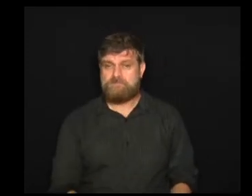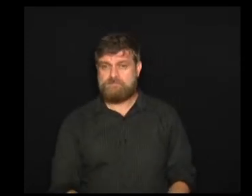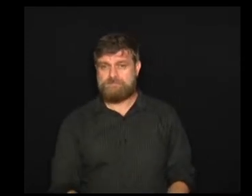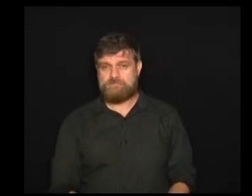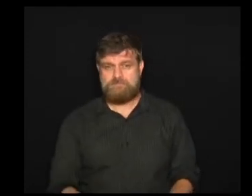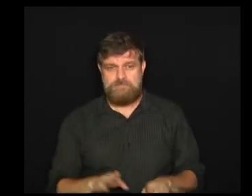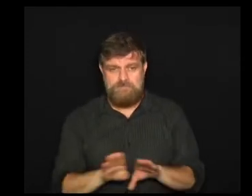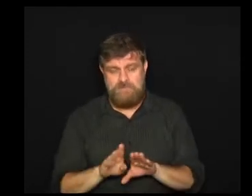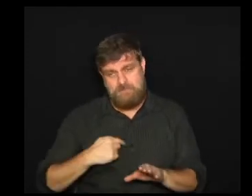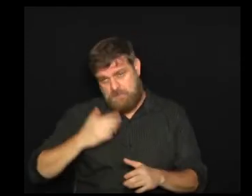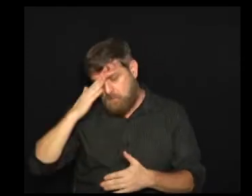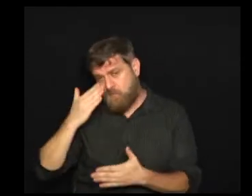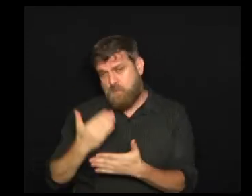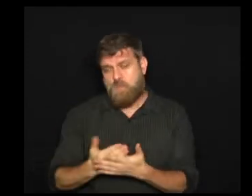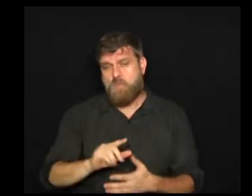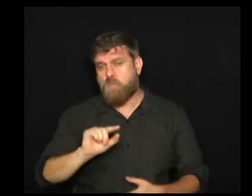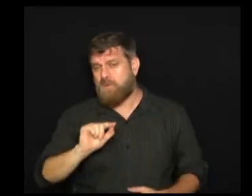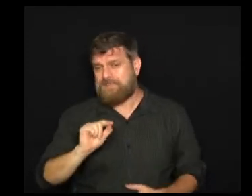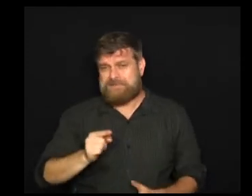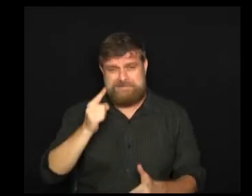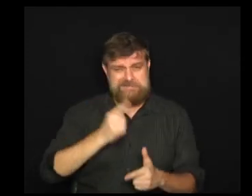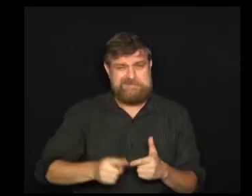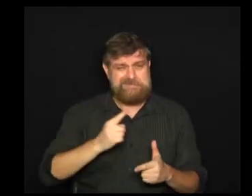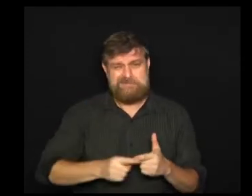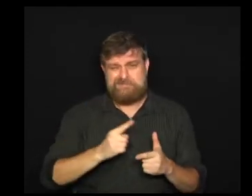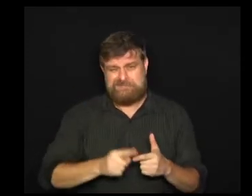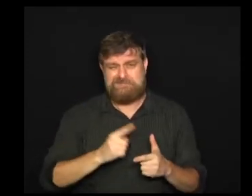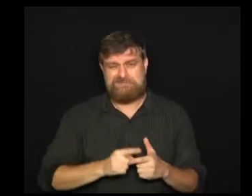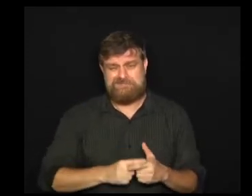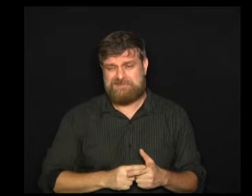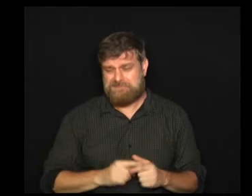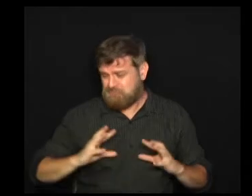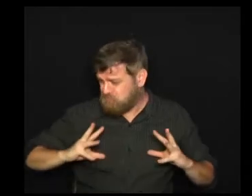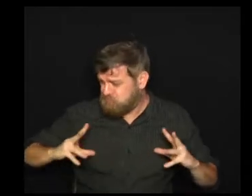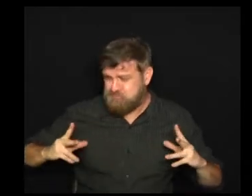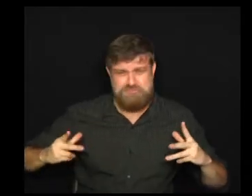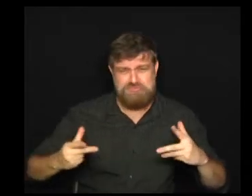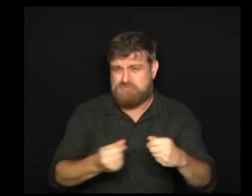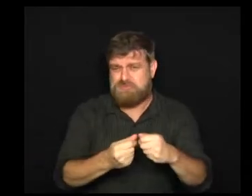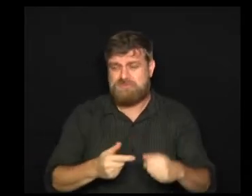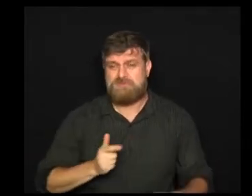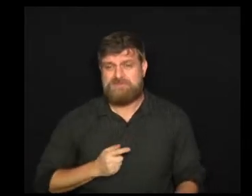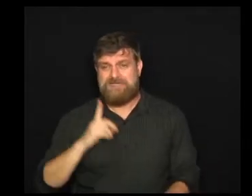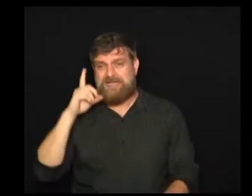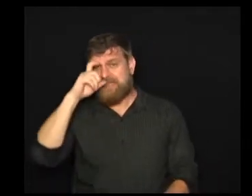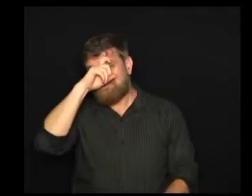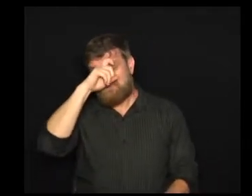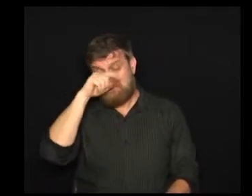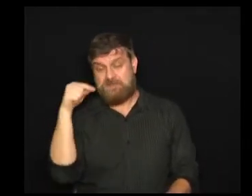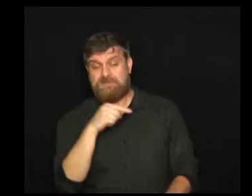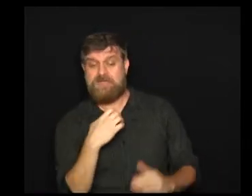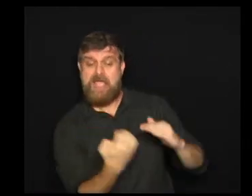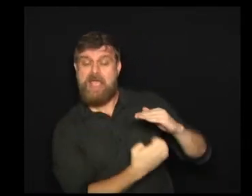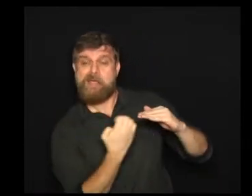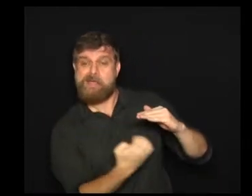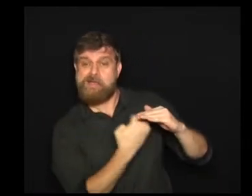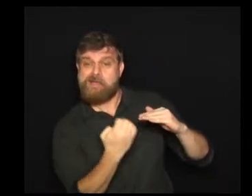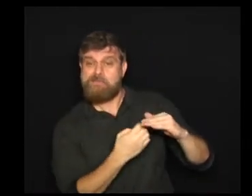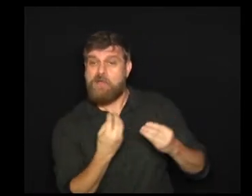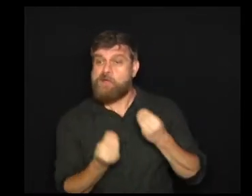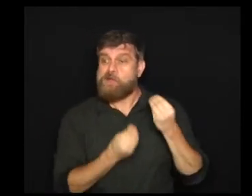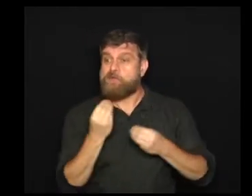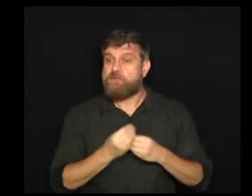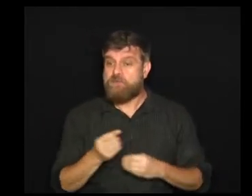que também acredito que seja um problema generalizado, né? Acho que a dificuldade das empresas em efetivar a